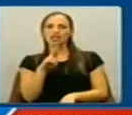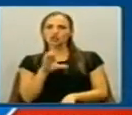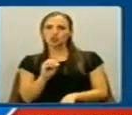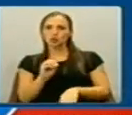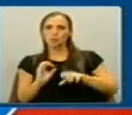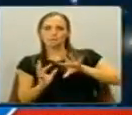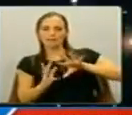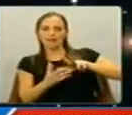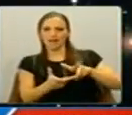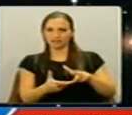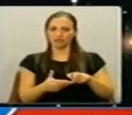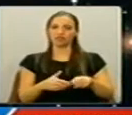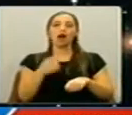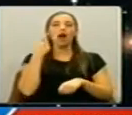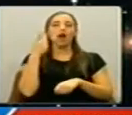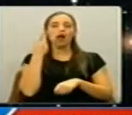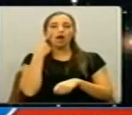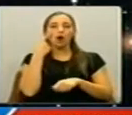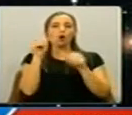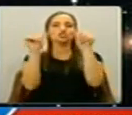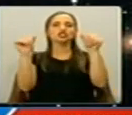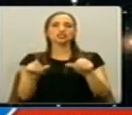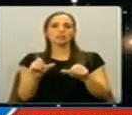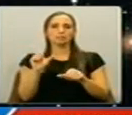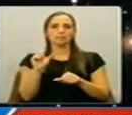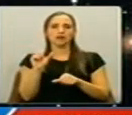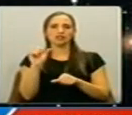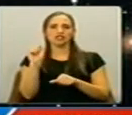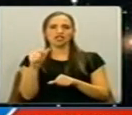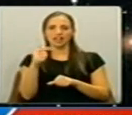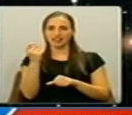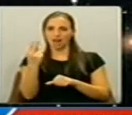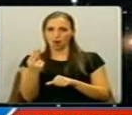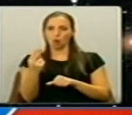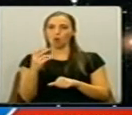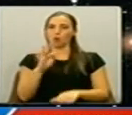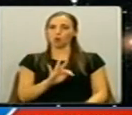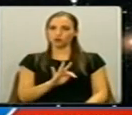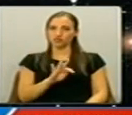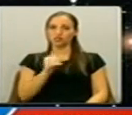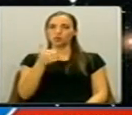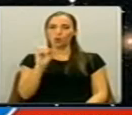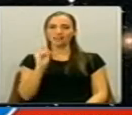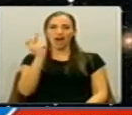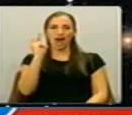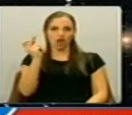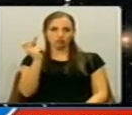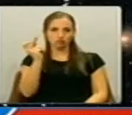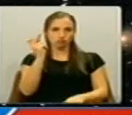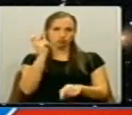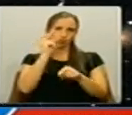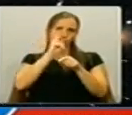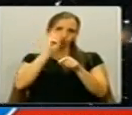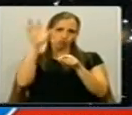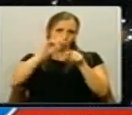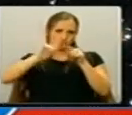estelar múltiplo, GG Tau, que está a cerca de 450 anos-luz. E vamos